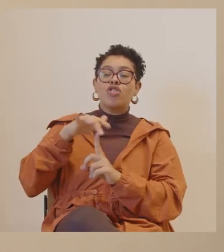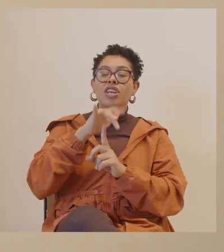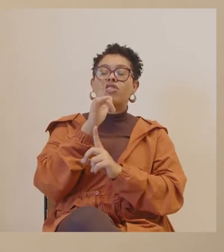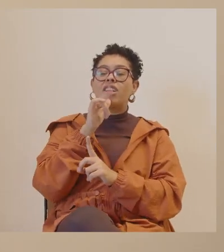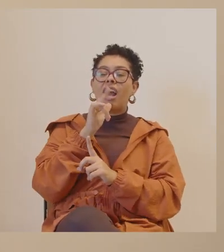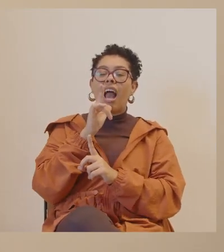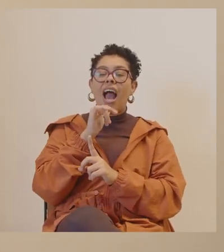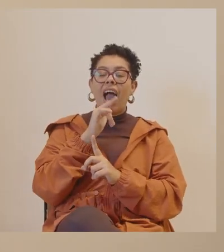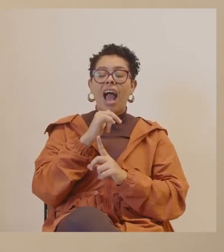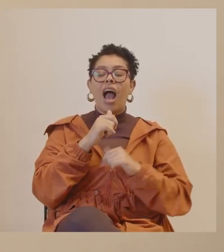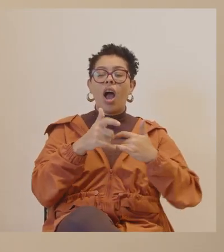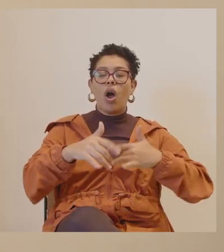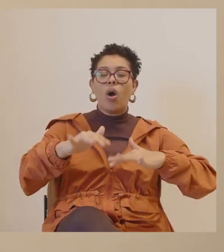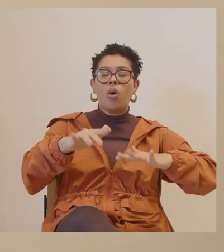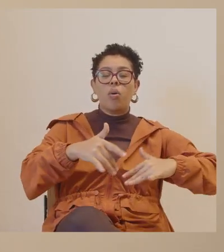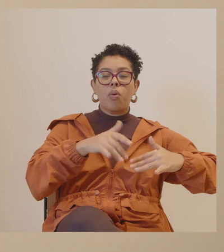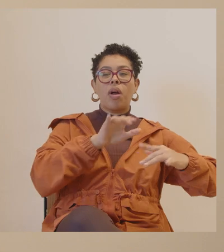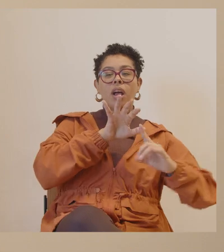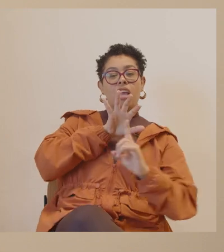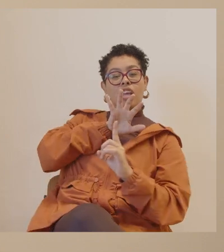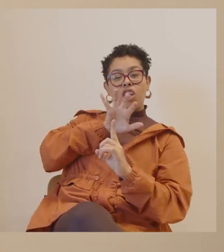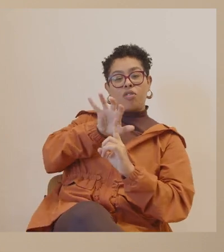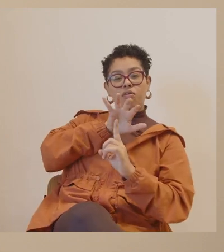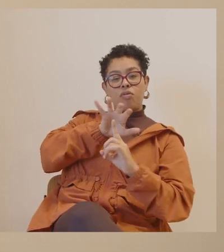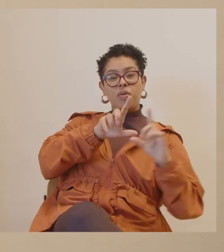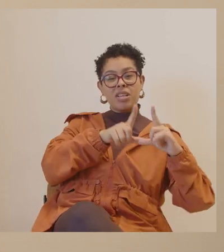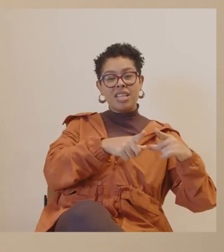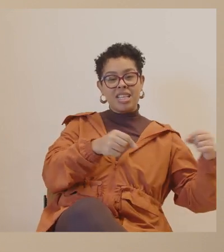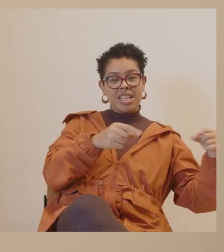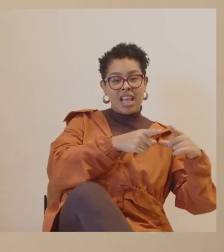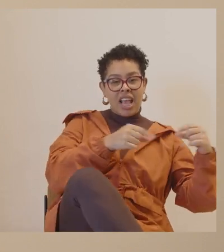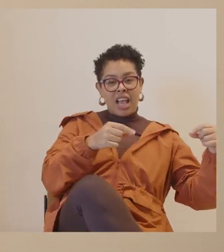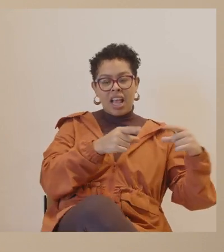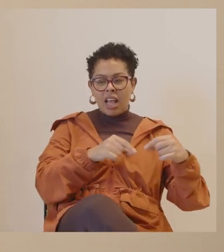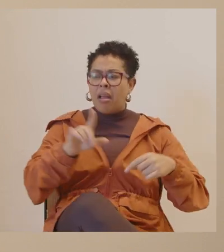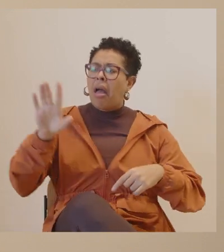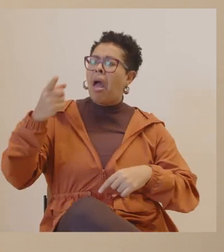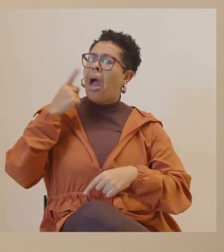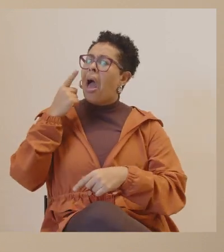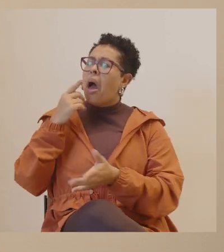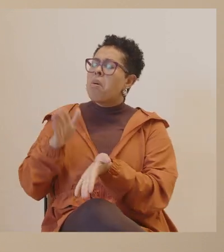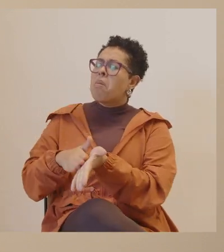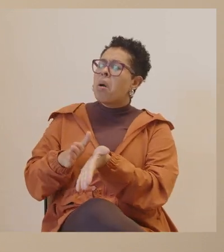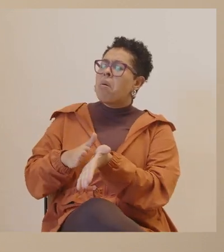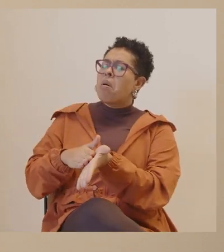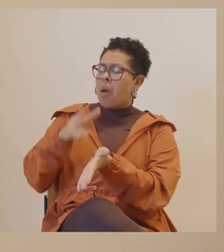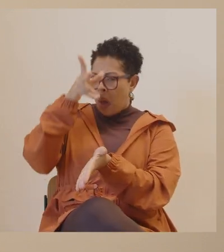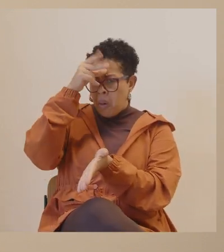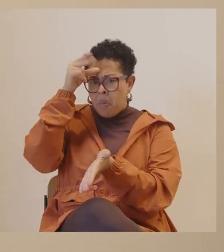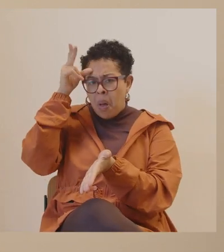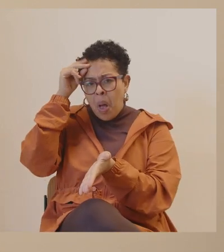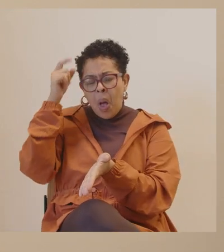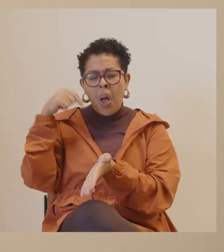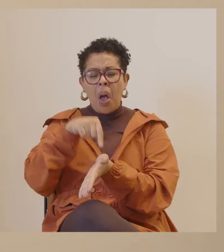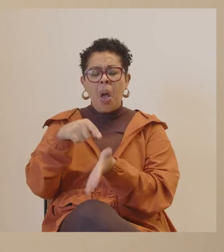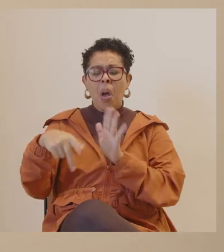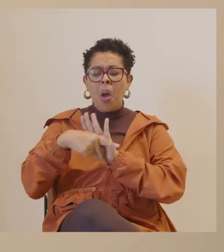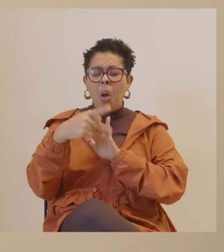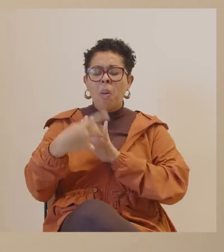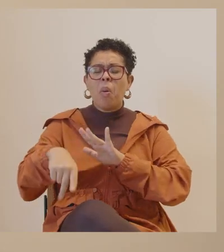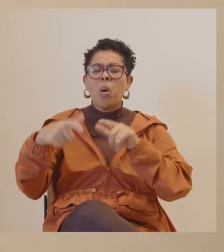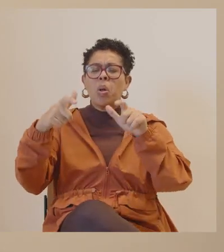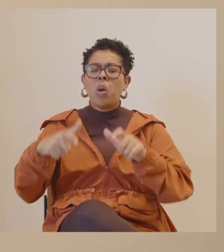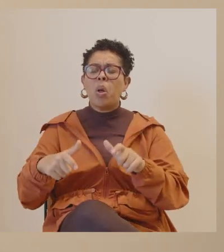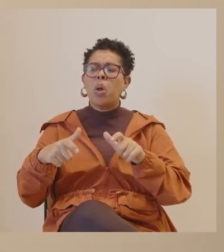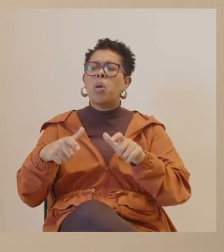né? E que ele também, ele briga com a prefeitura, né, do vilarejo de